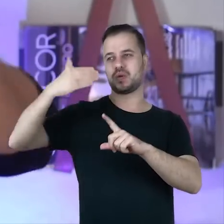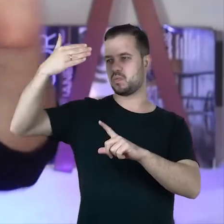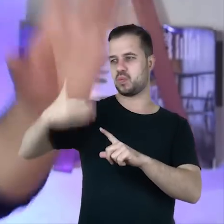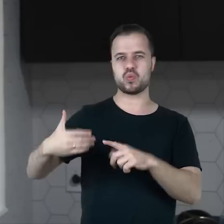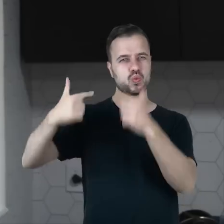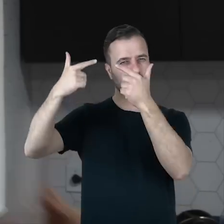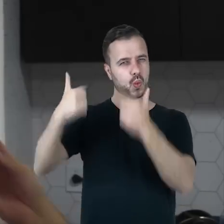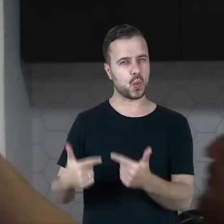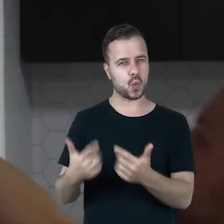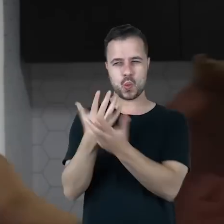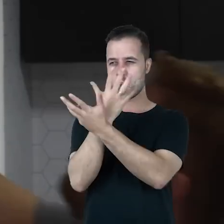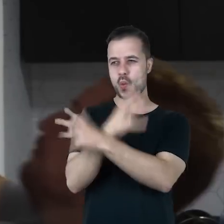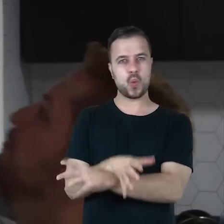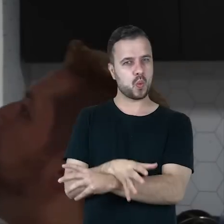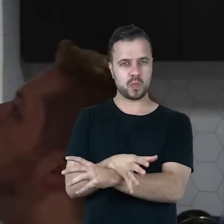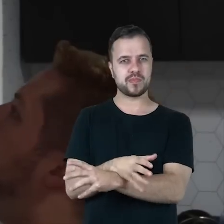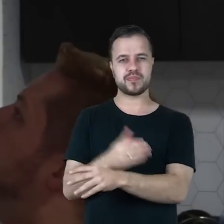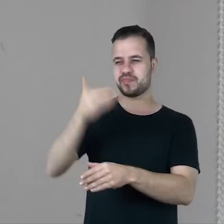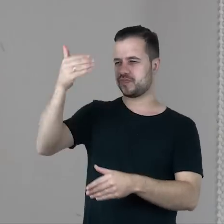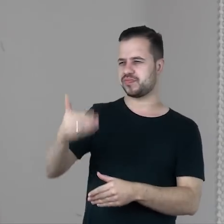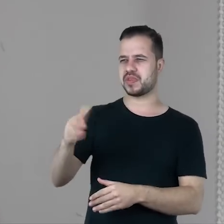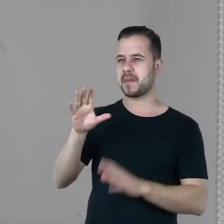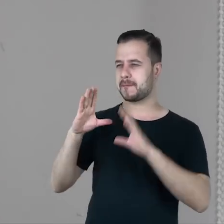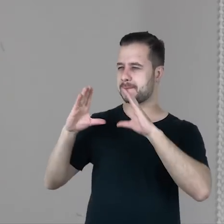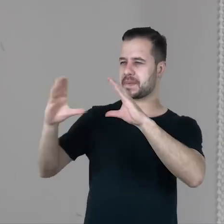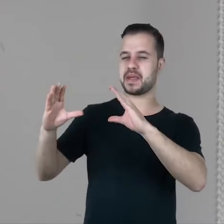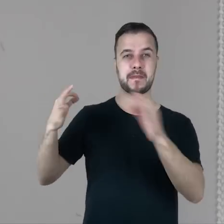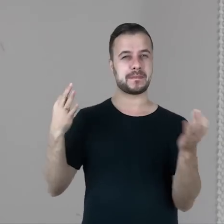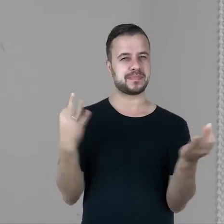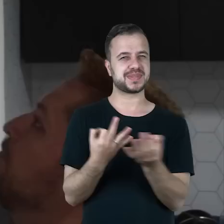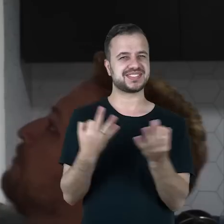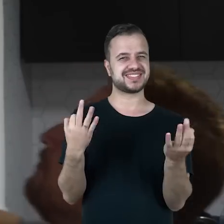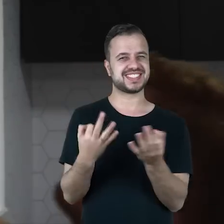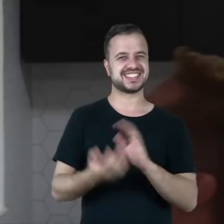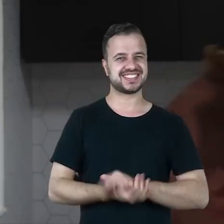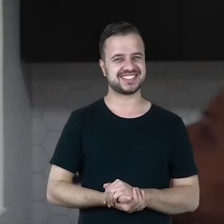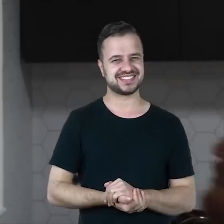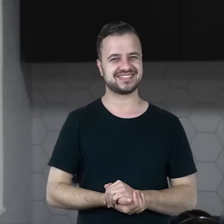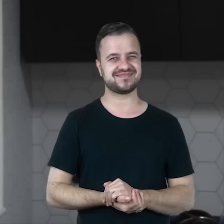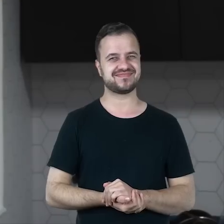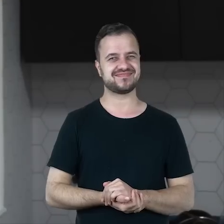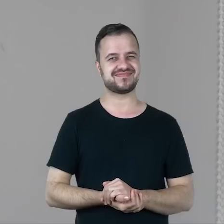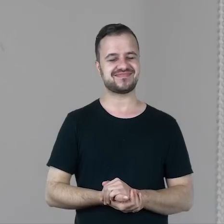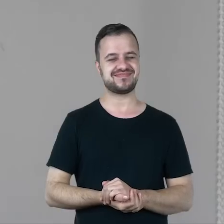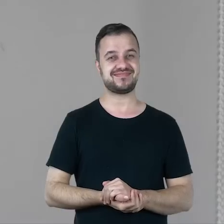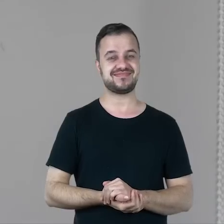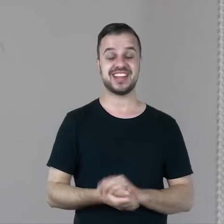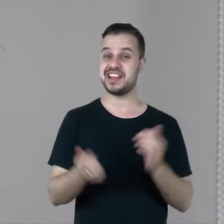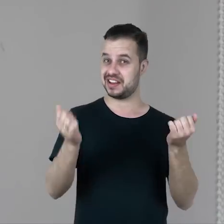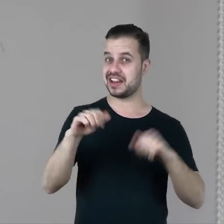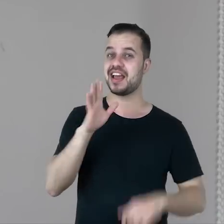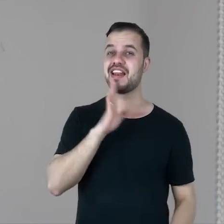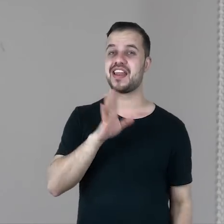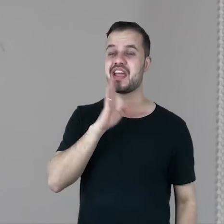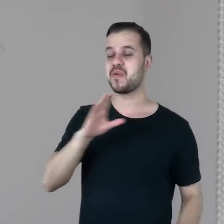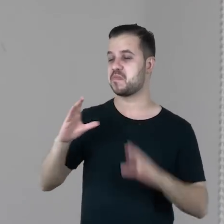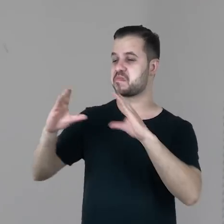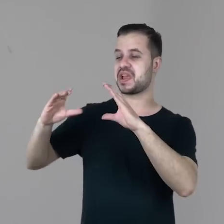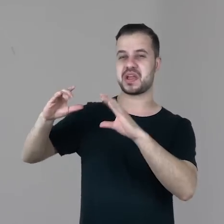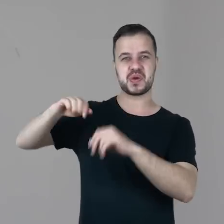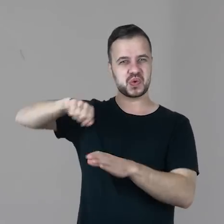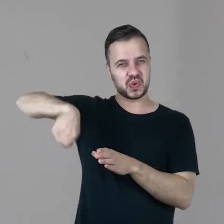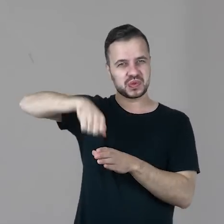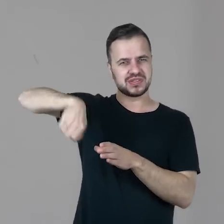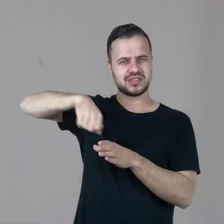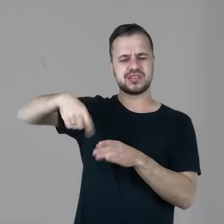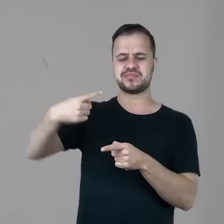parede completamente vazia e eu tinha ali um espaço onde ele se encaixava perfeitamente. E o legal de você colocar o relógio em uma parede de destaque na